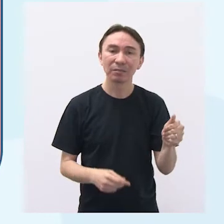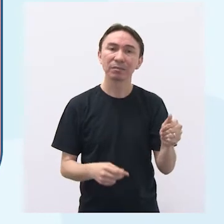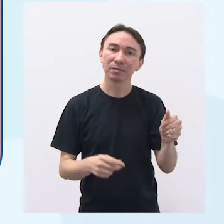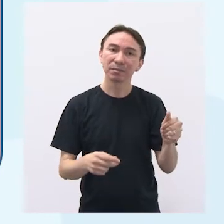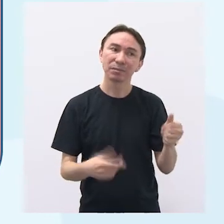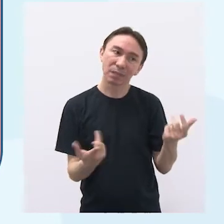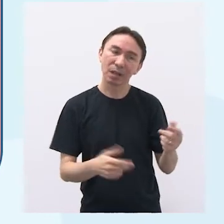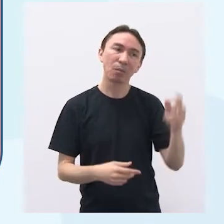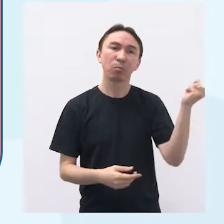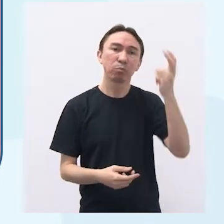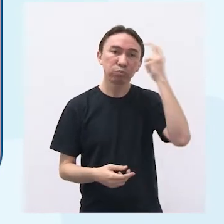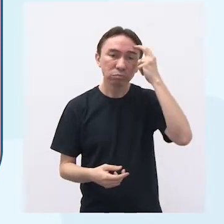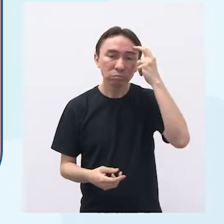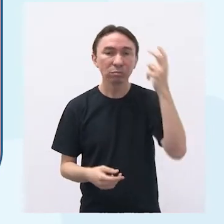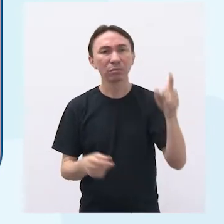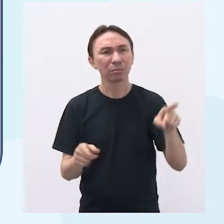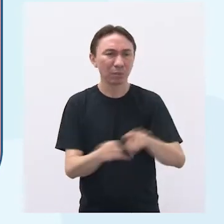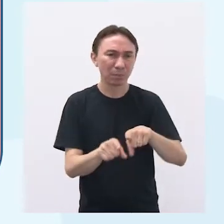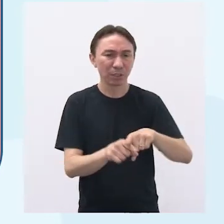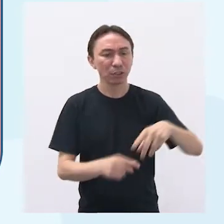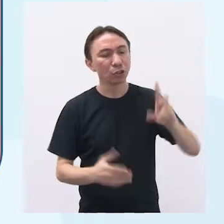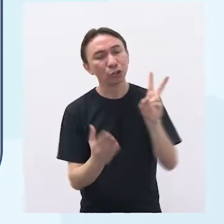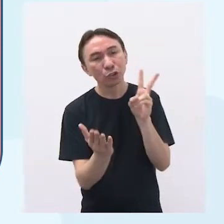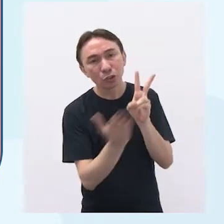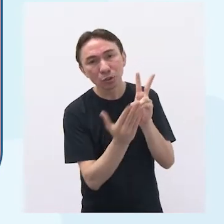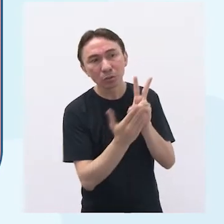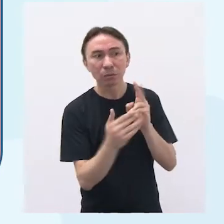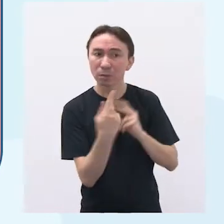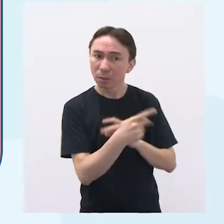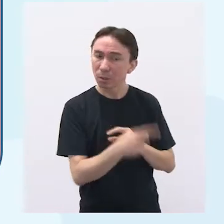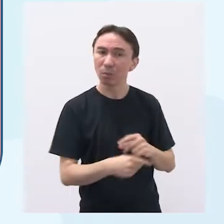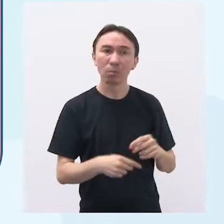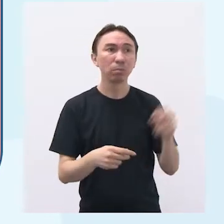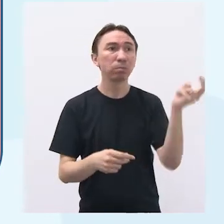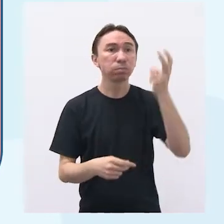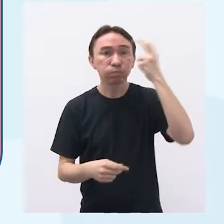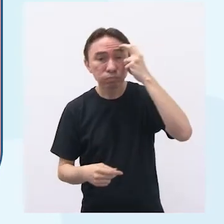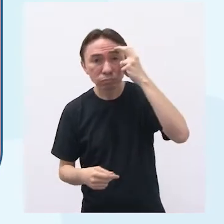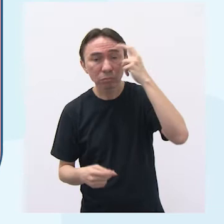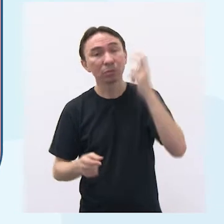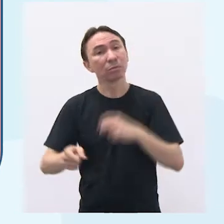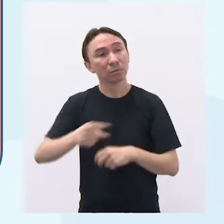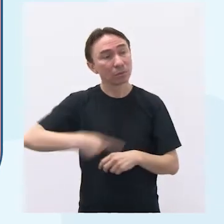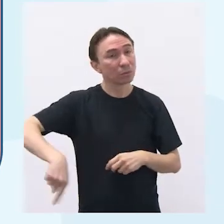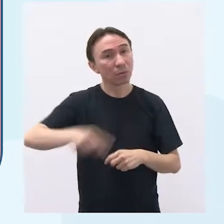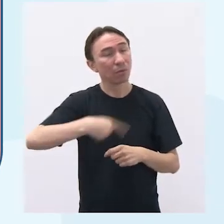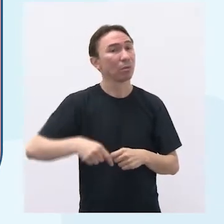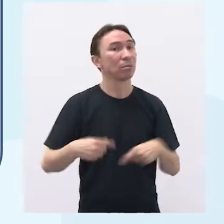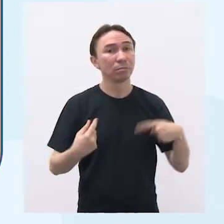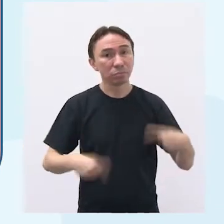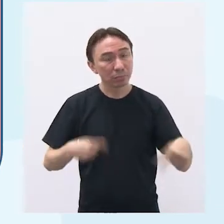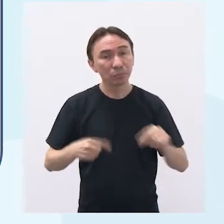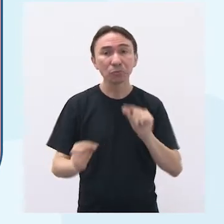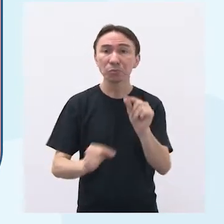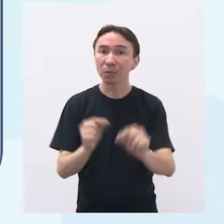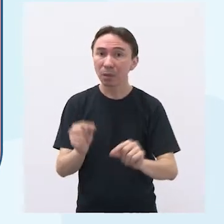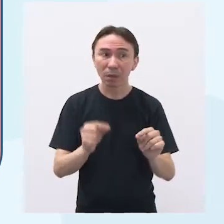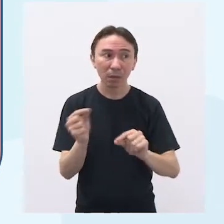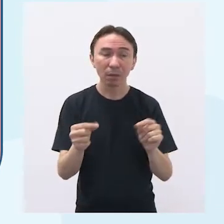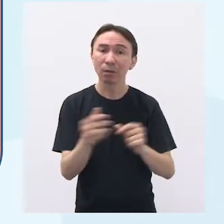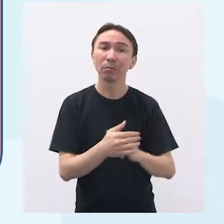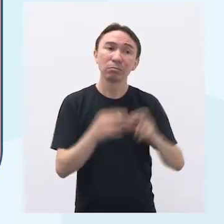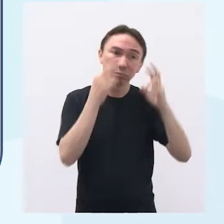e dos indígenas do Brasil, né? Eu sempre costumo falar, pessoal, como a gente tem que pensar